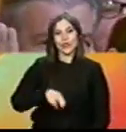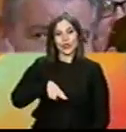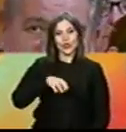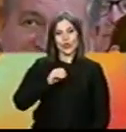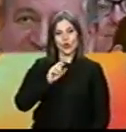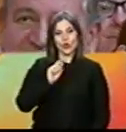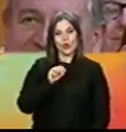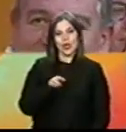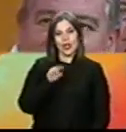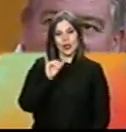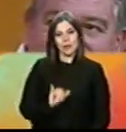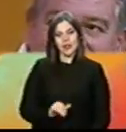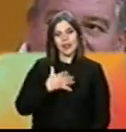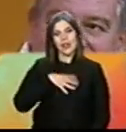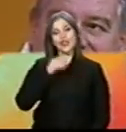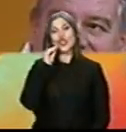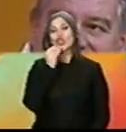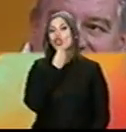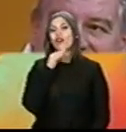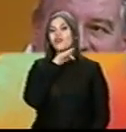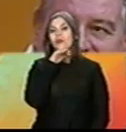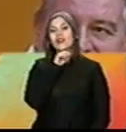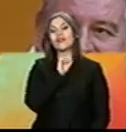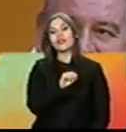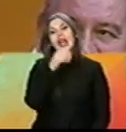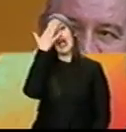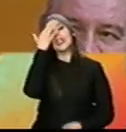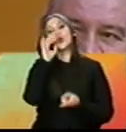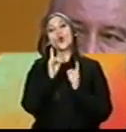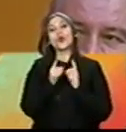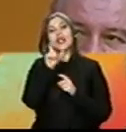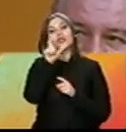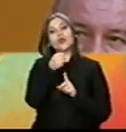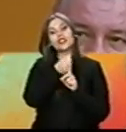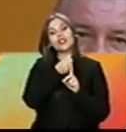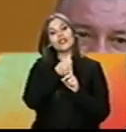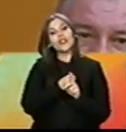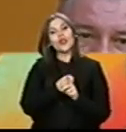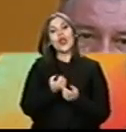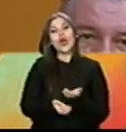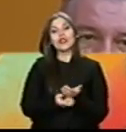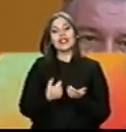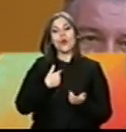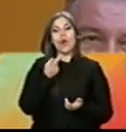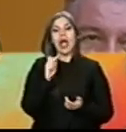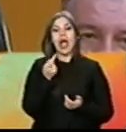mandar beijinhos para alguém? Tua família, o que é que acha desta tua aventura na cozinha? Eu fiquei